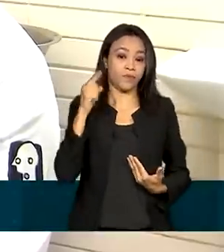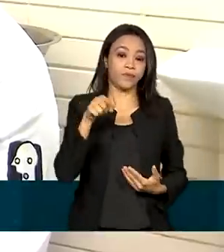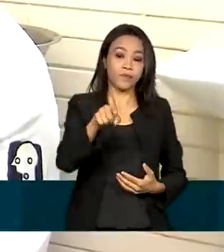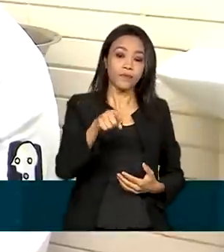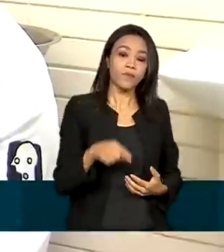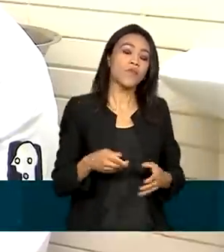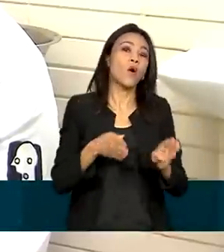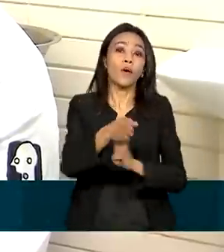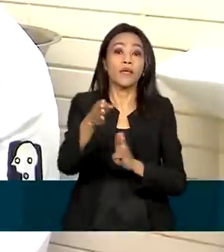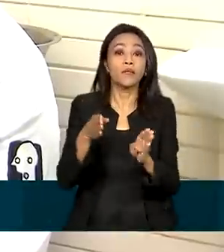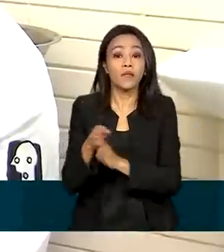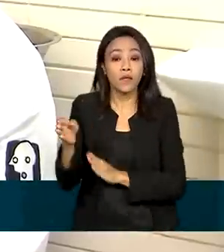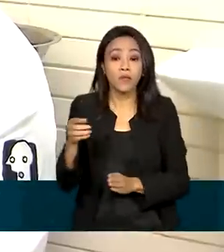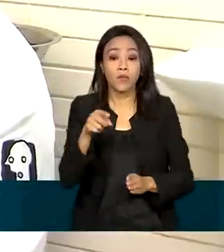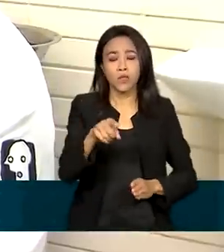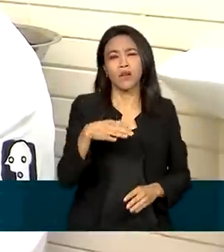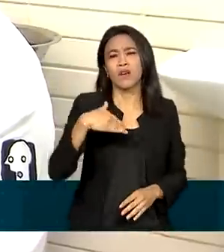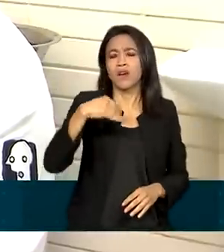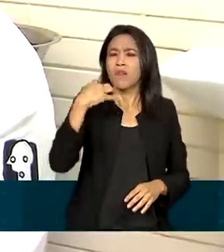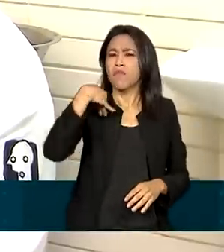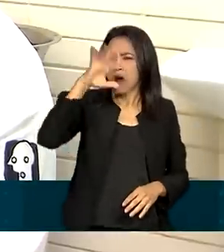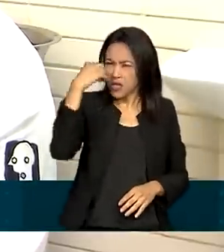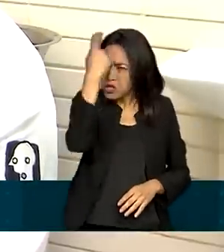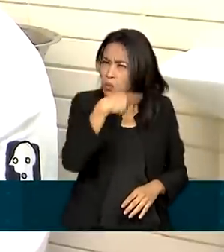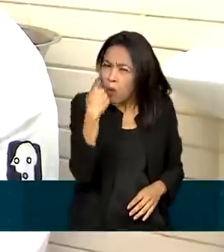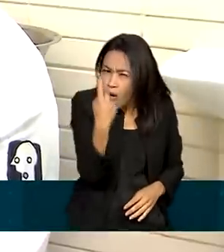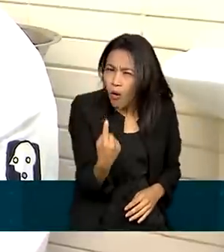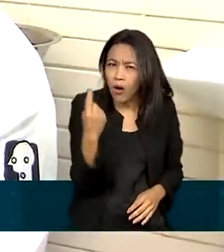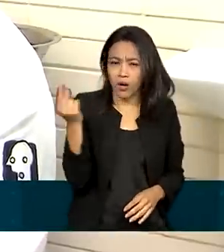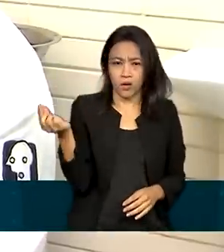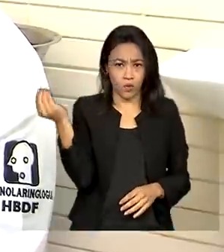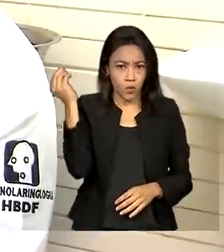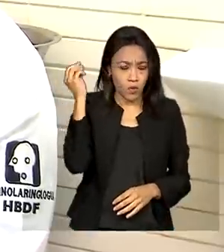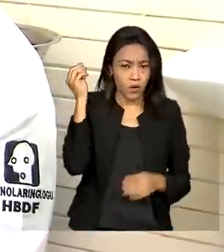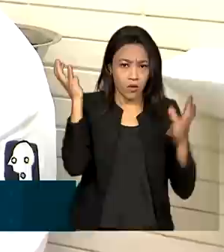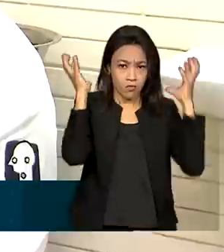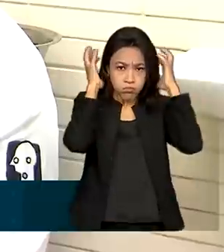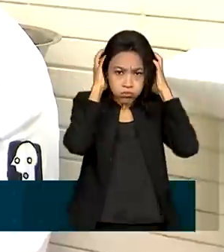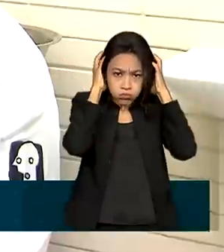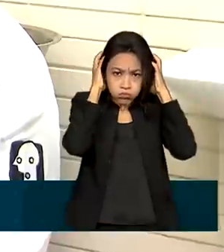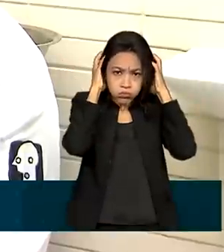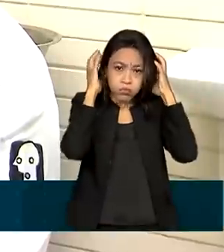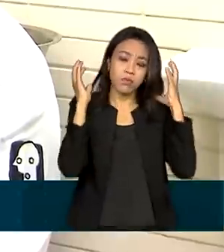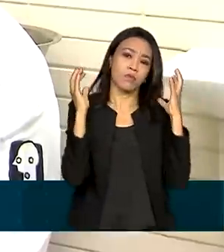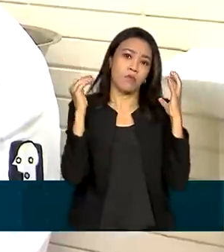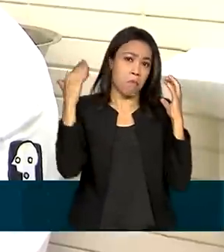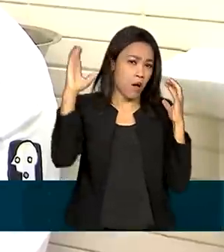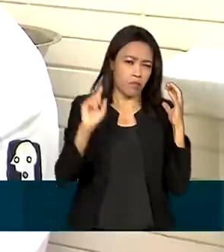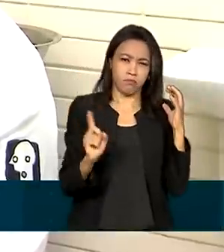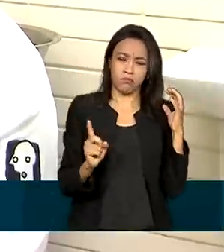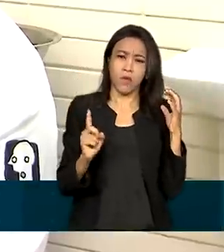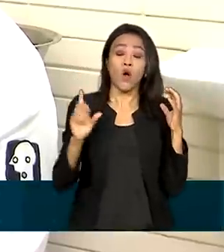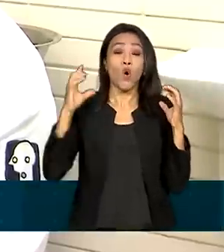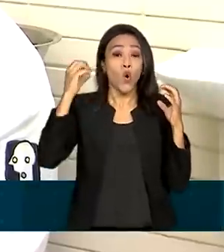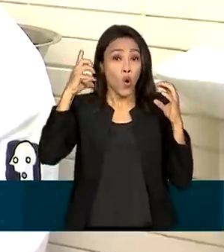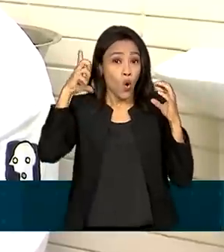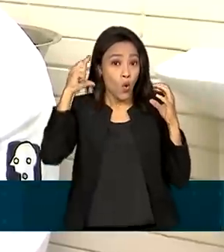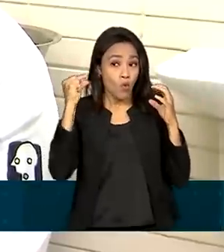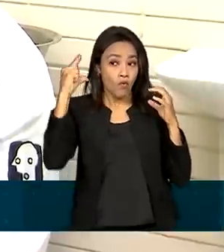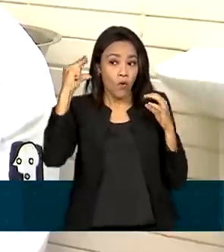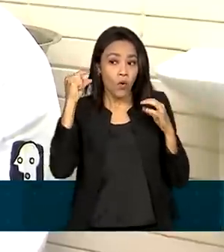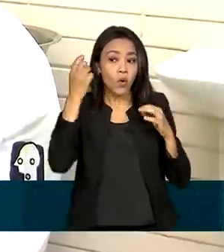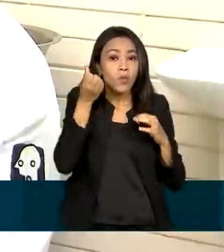não utilizar mais do que uma hora os equipamentos eletrônicos com o volume no máximo